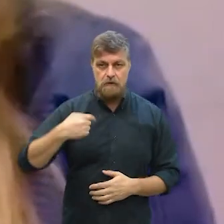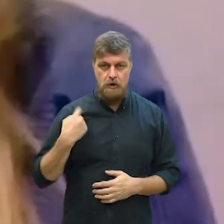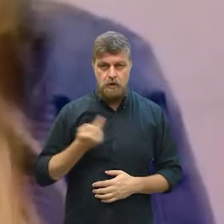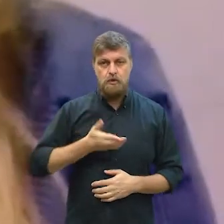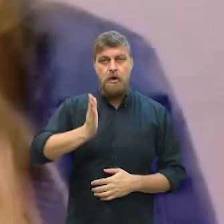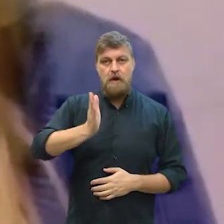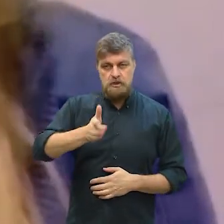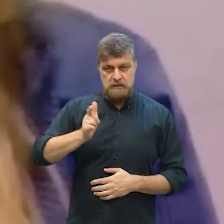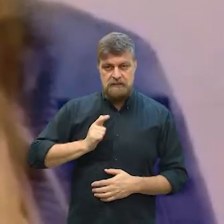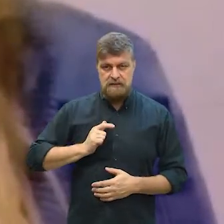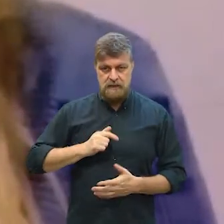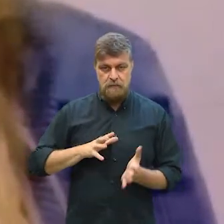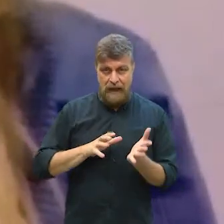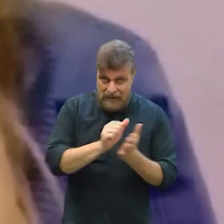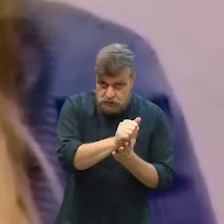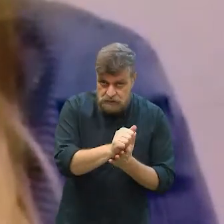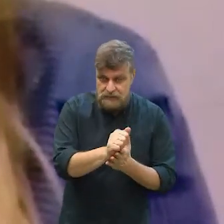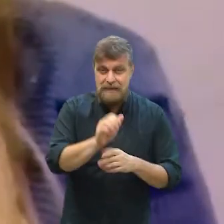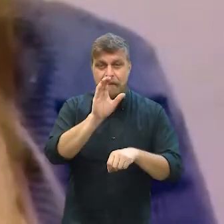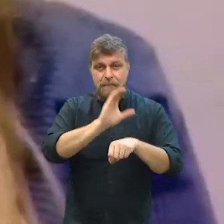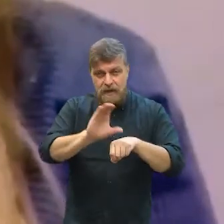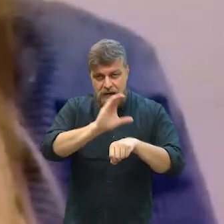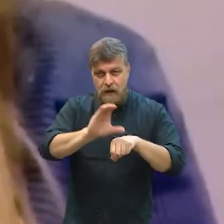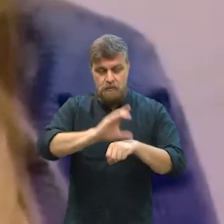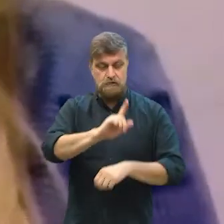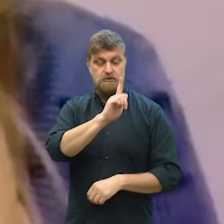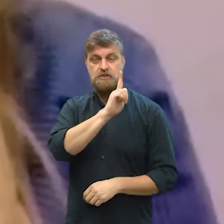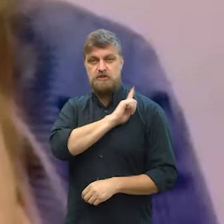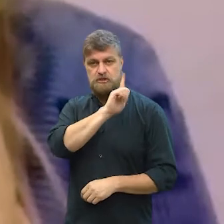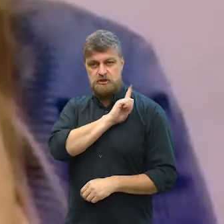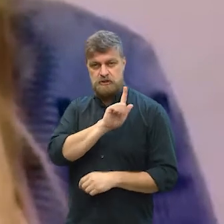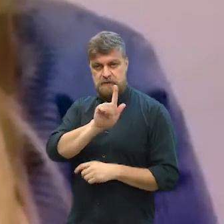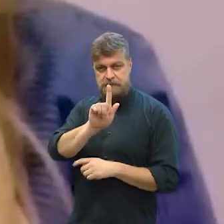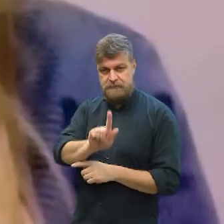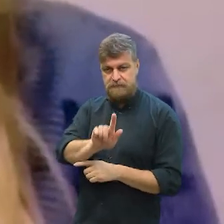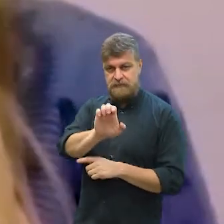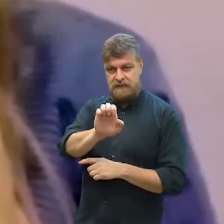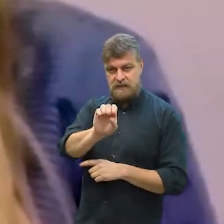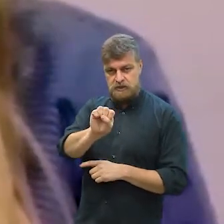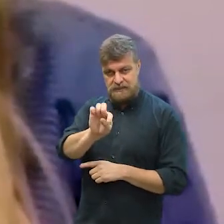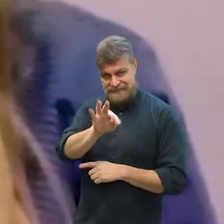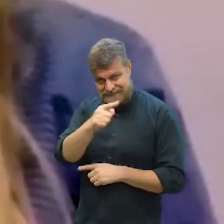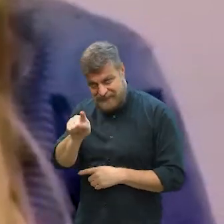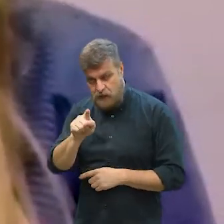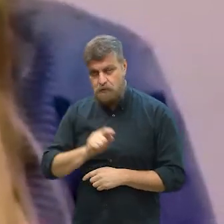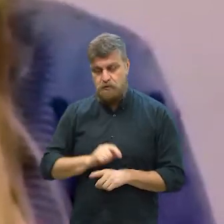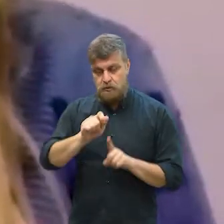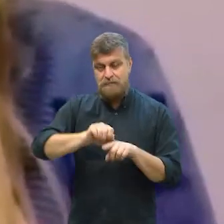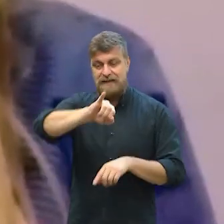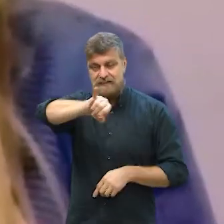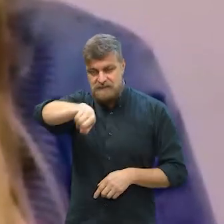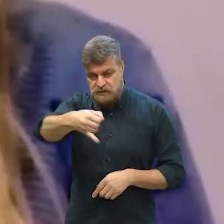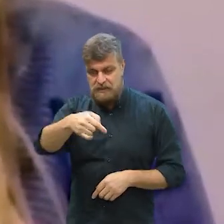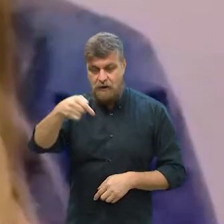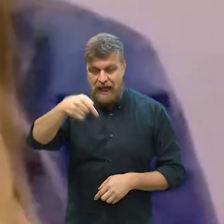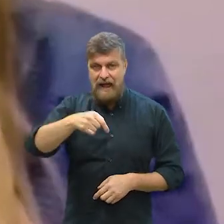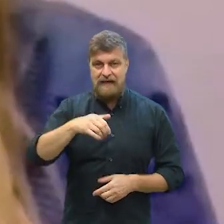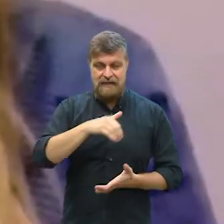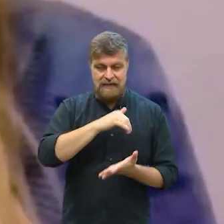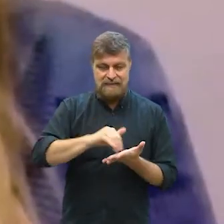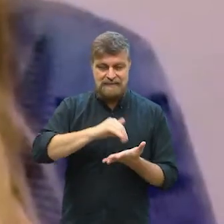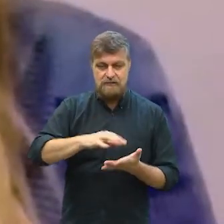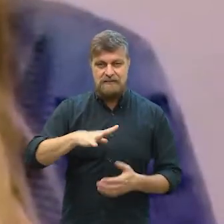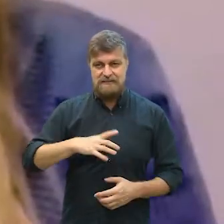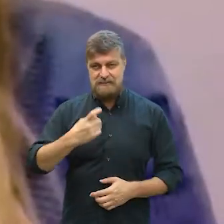negócio. E nós já estamos com uma agenda aberta para cursos de gestão agora já em janeiro. Então, a partir da semana que vem, aqui